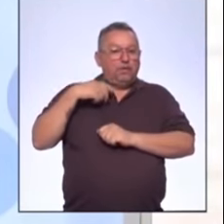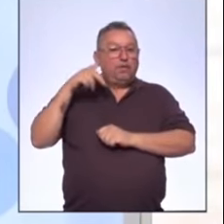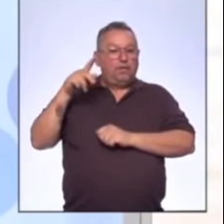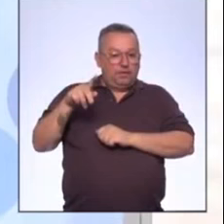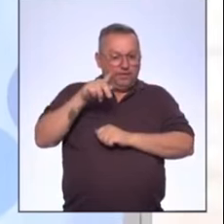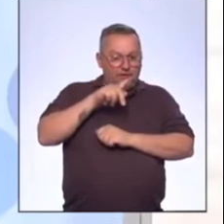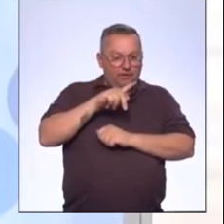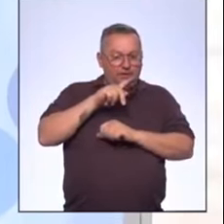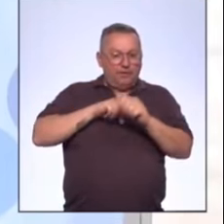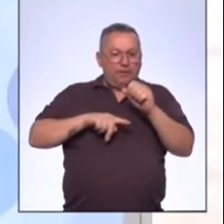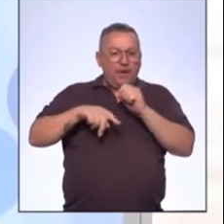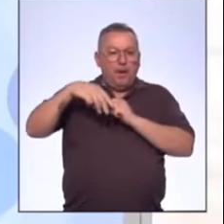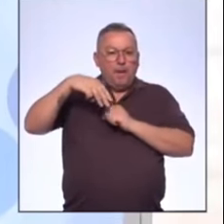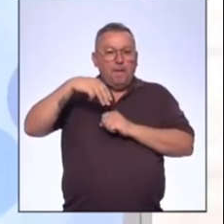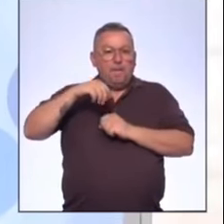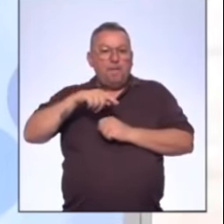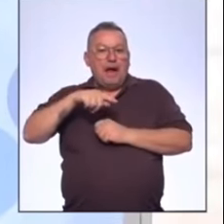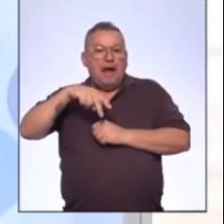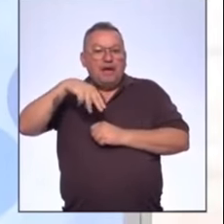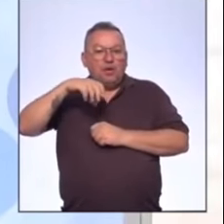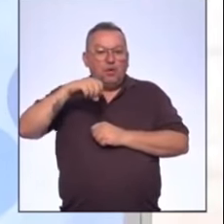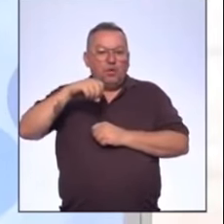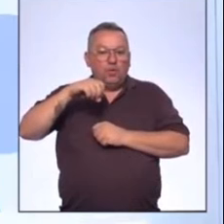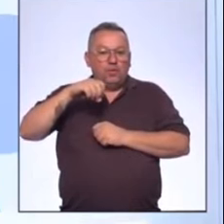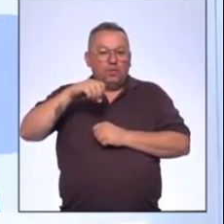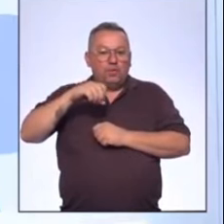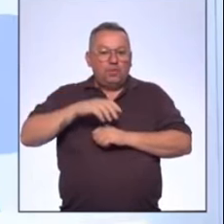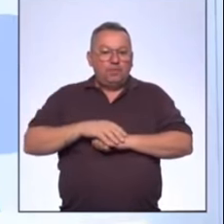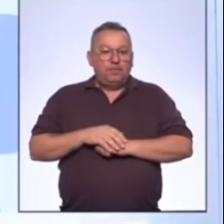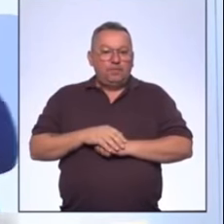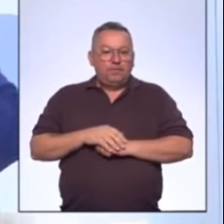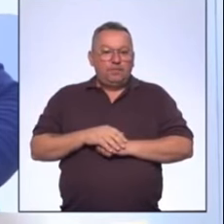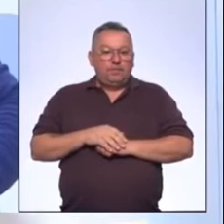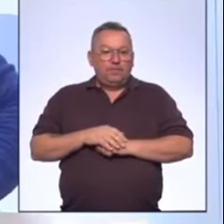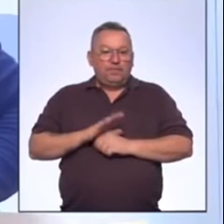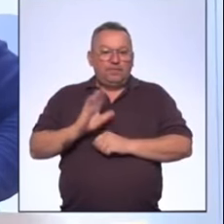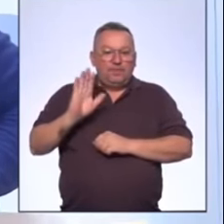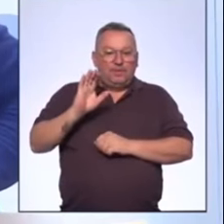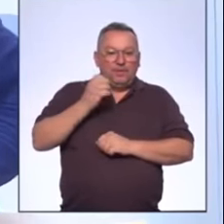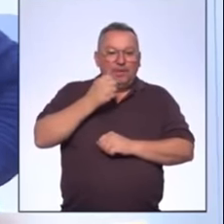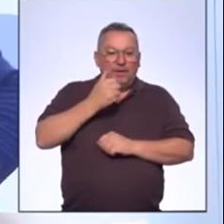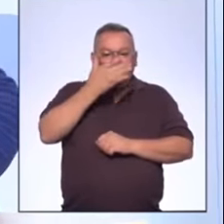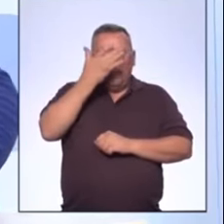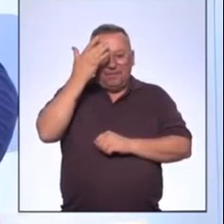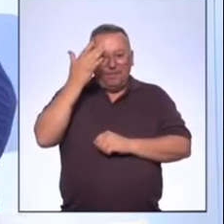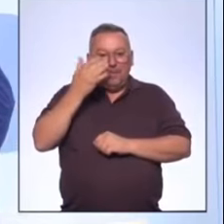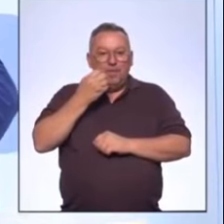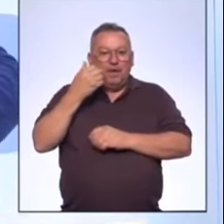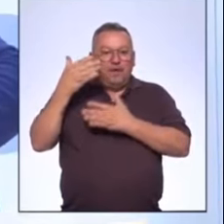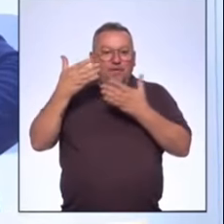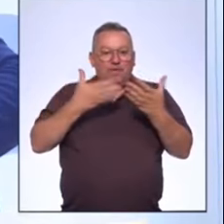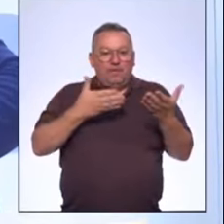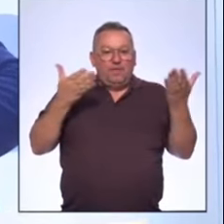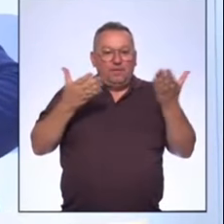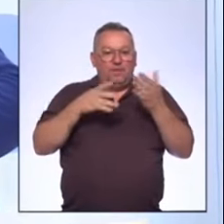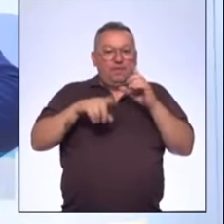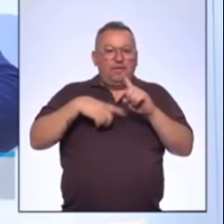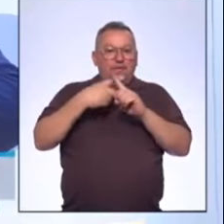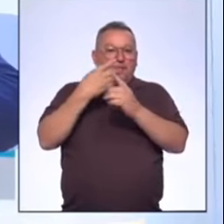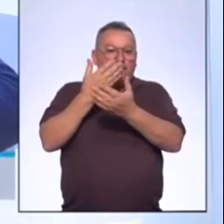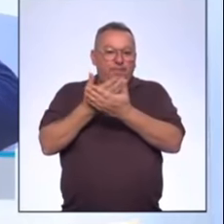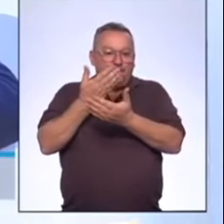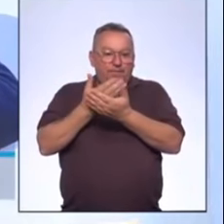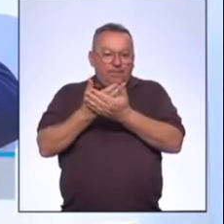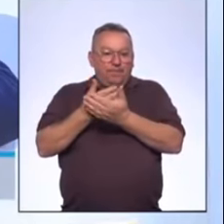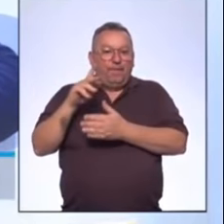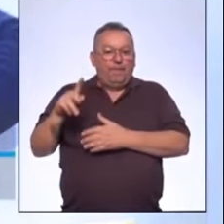ajudar a gente aí na interação, o professor Magno. E aí, galera, tudo bem? Sejam bem-vindos hoje a mais uma aula